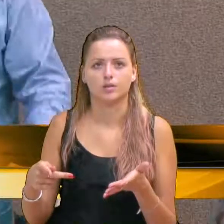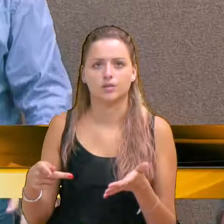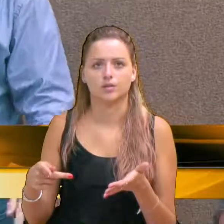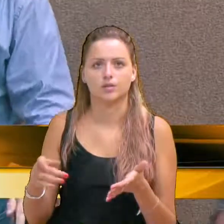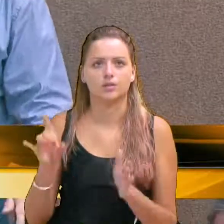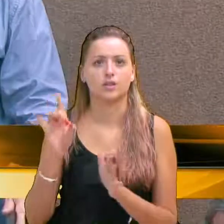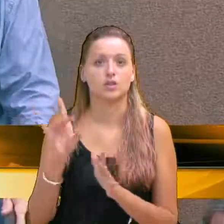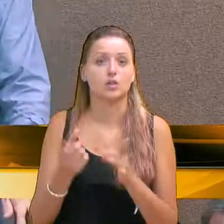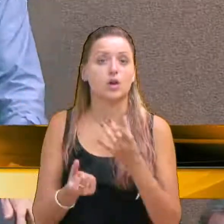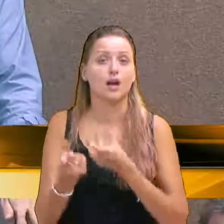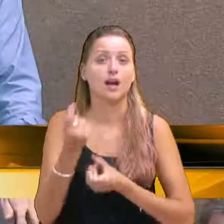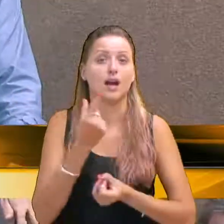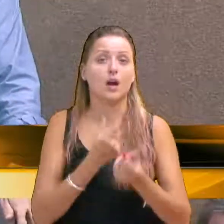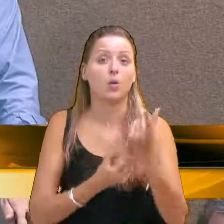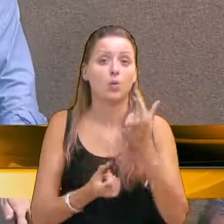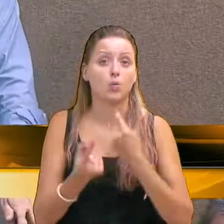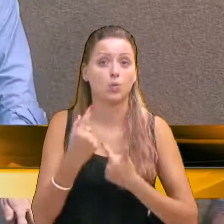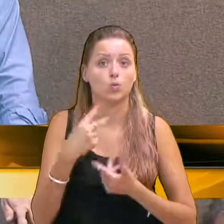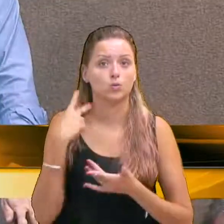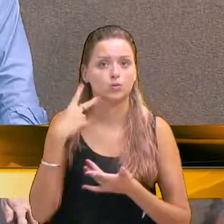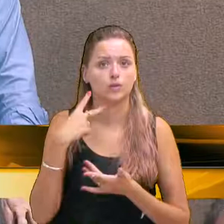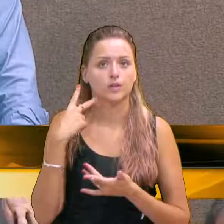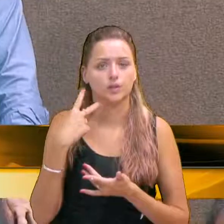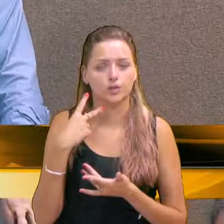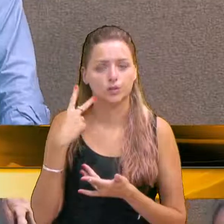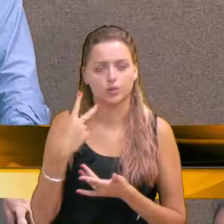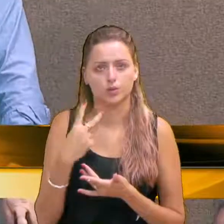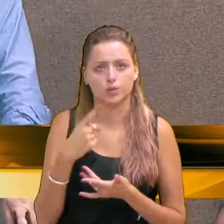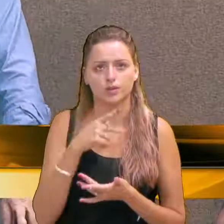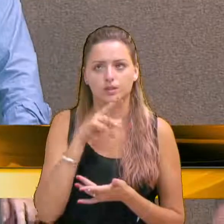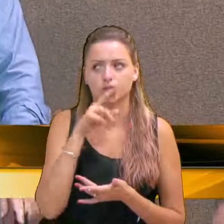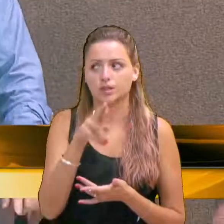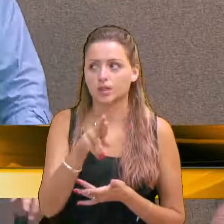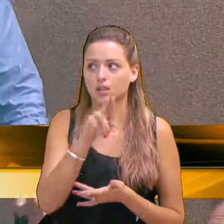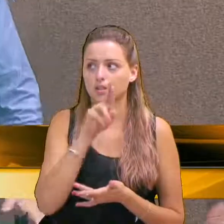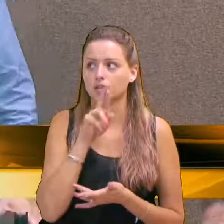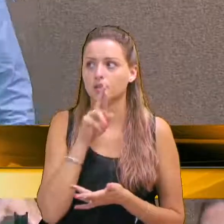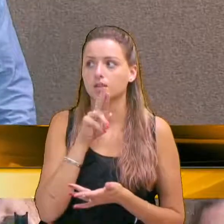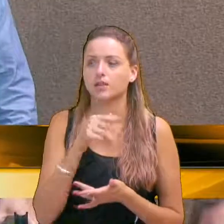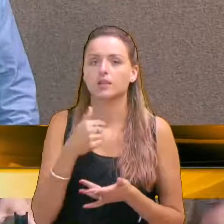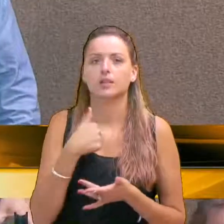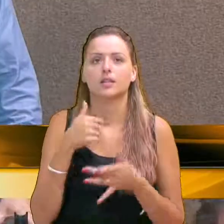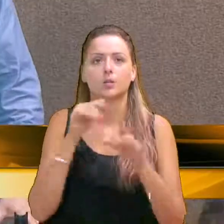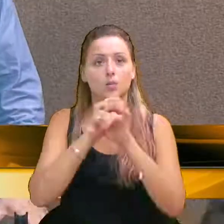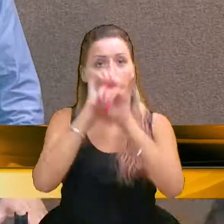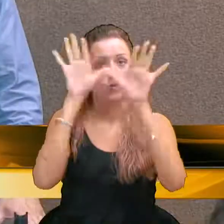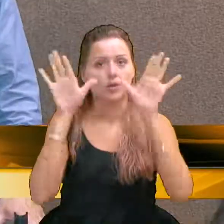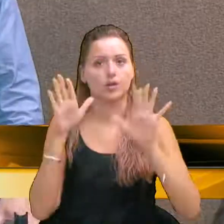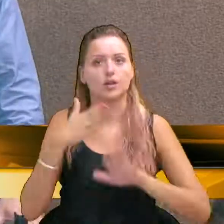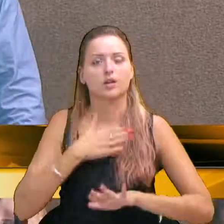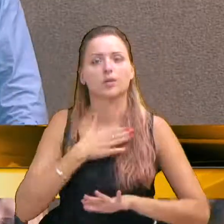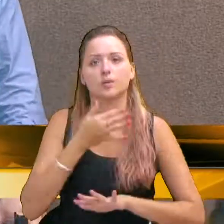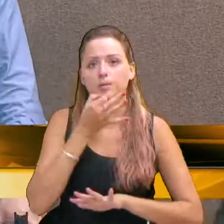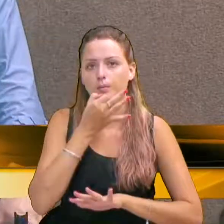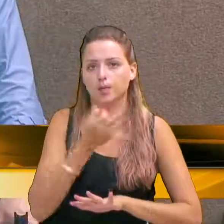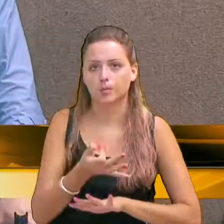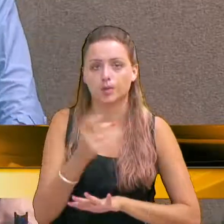foram poucos os vereadores que foram ouvidos. Mas deixei muito claro a minha posição com relação ao que está acontecendo em Porto